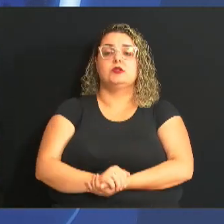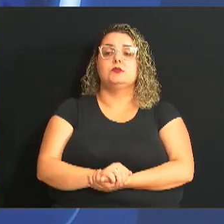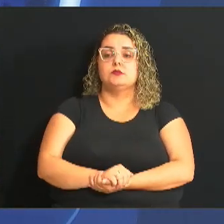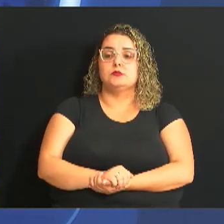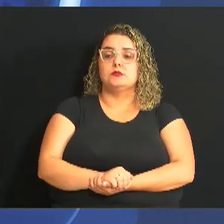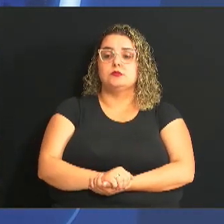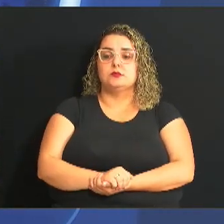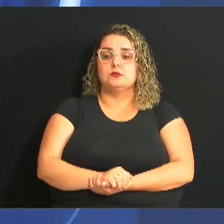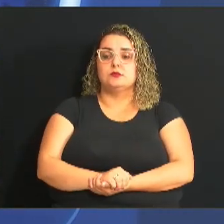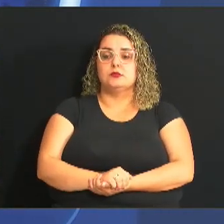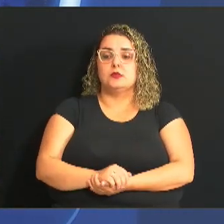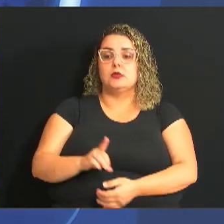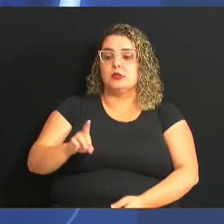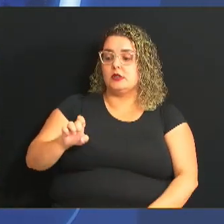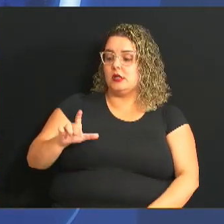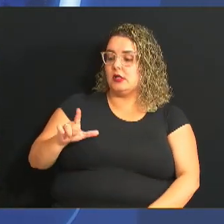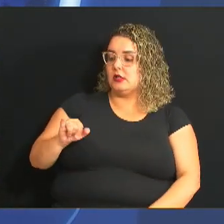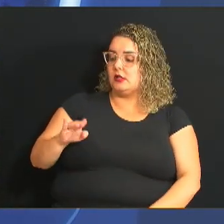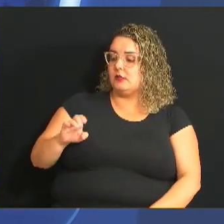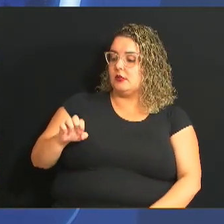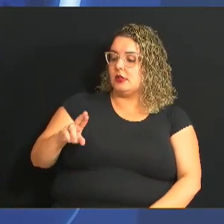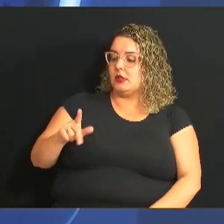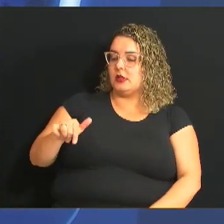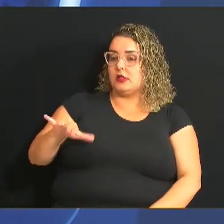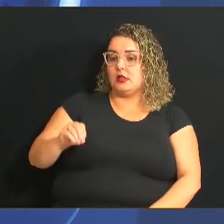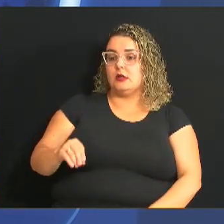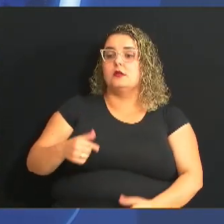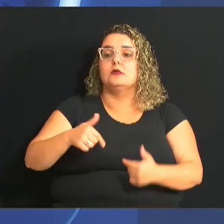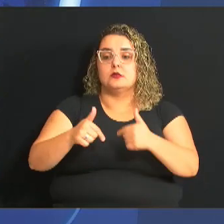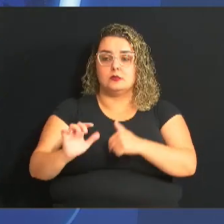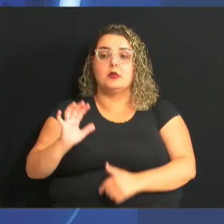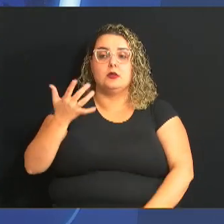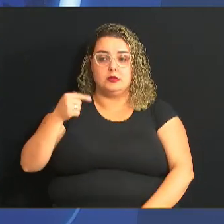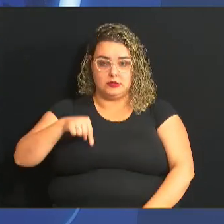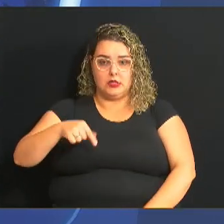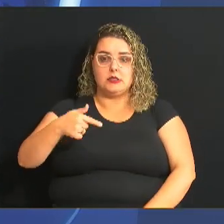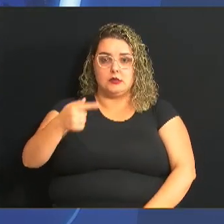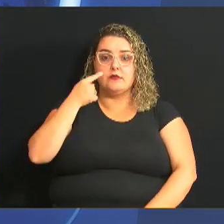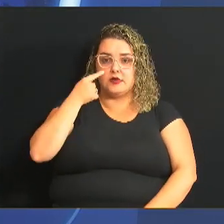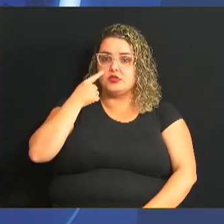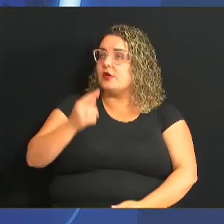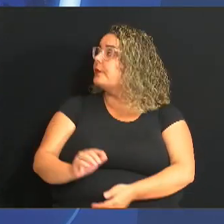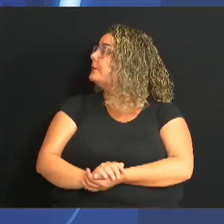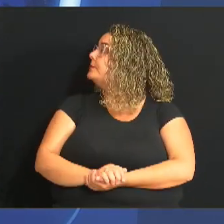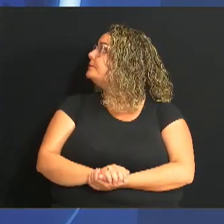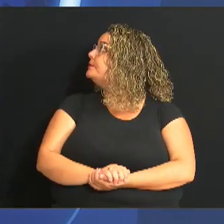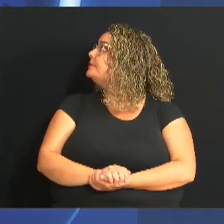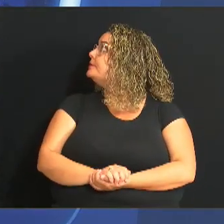eles deliberaram sobre os trabalhos que devem acontecer ainda esta semana. Confira.